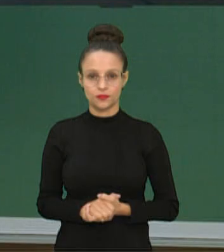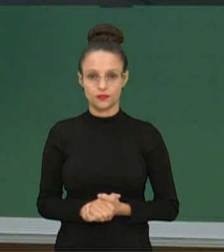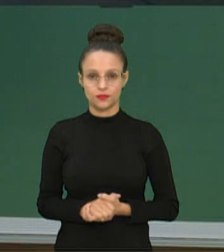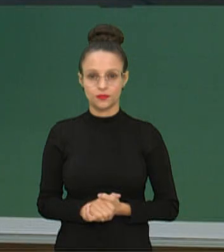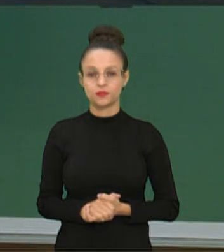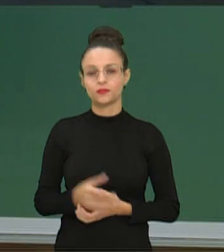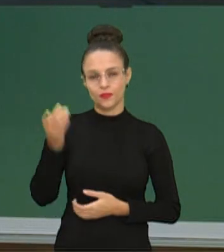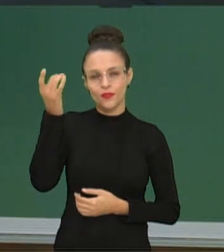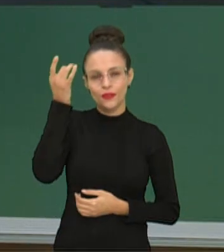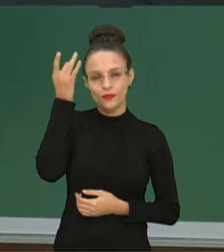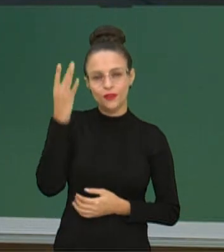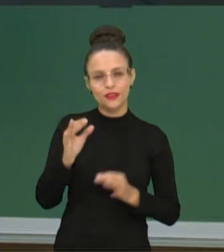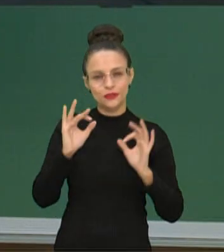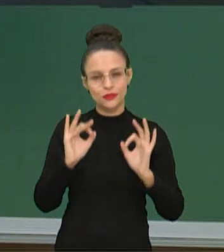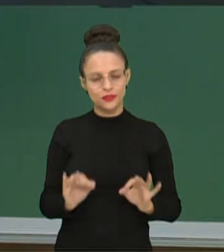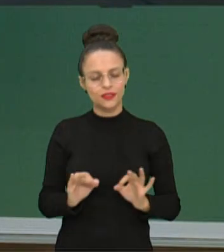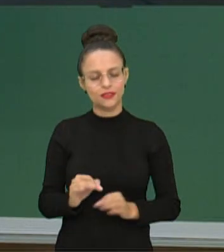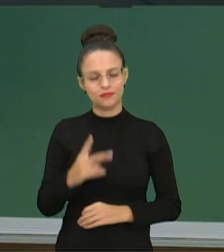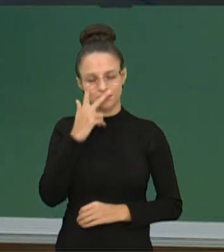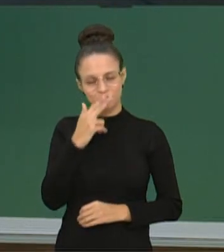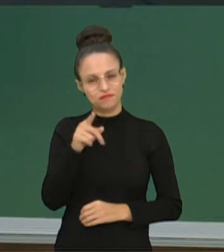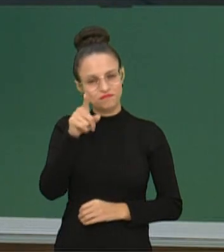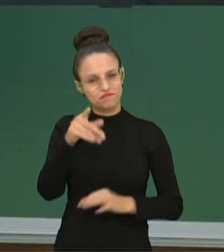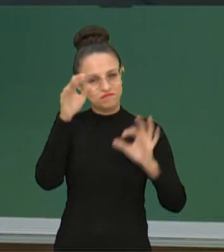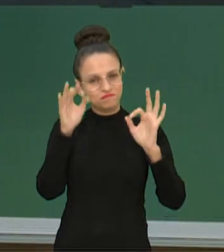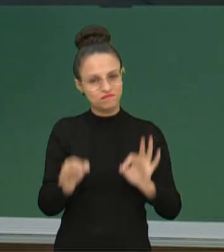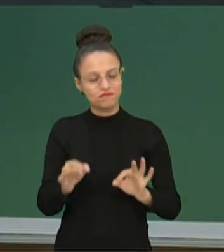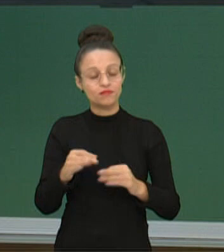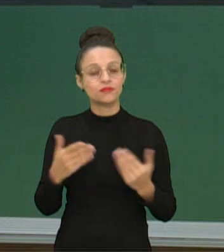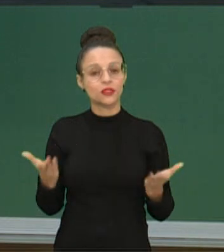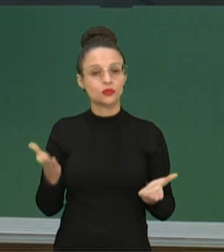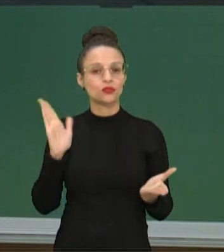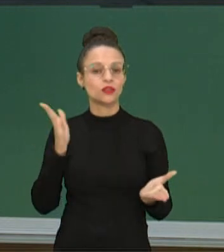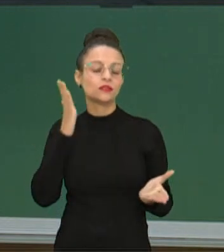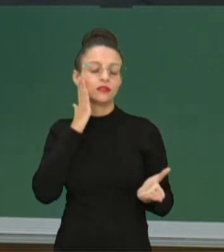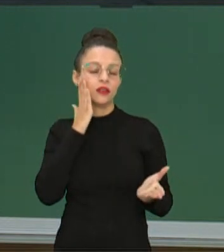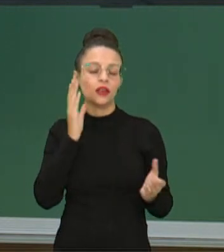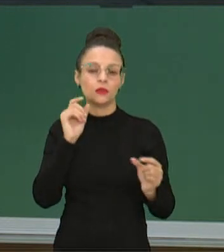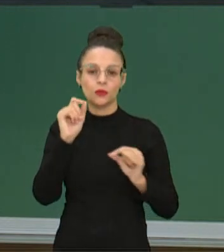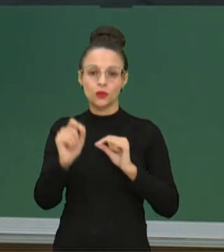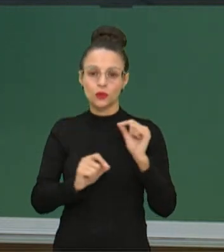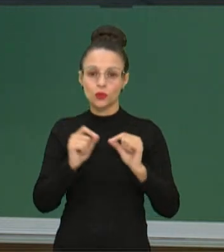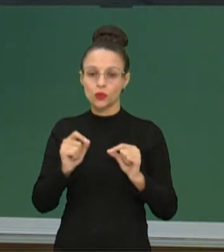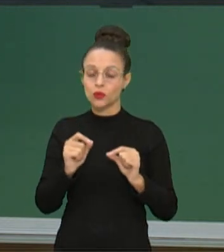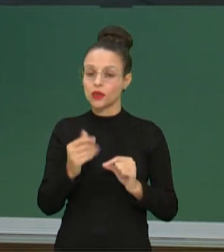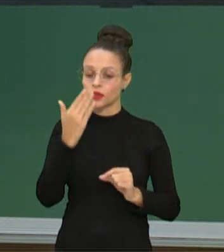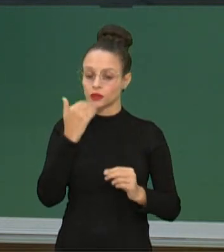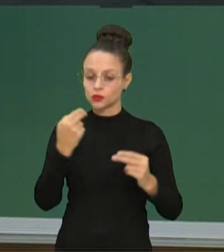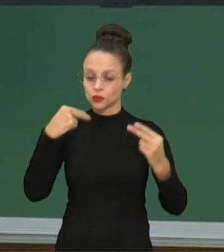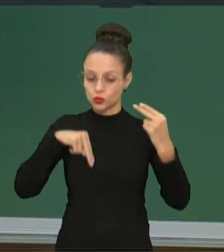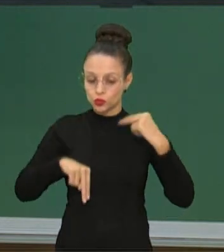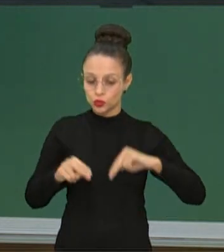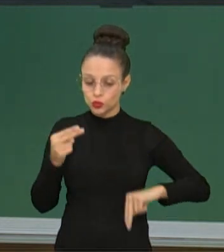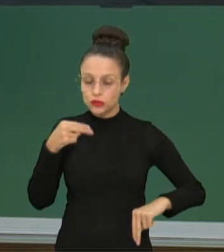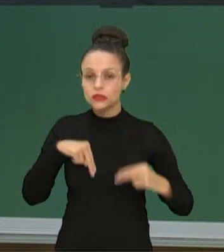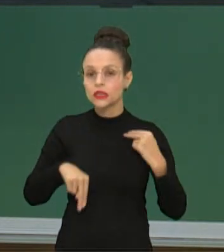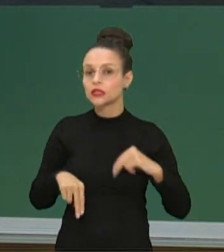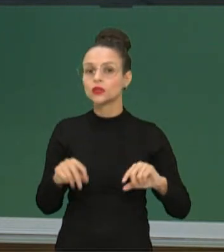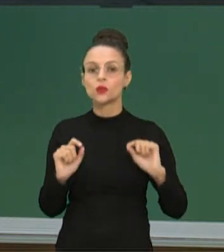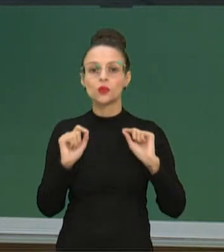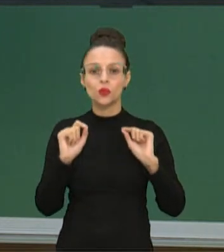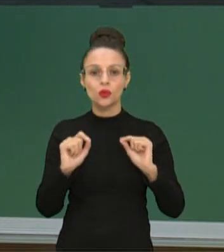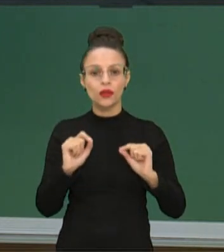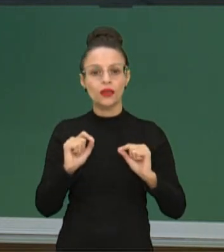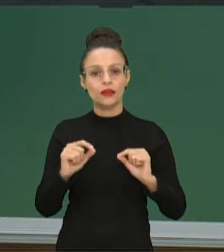Foi bem fácil, né? Aposto que você lembrou. Então, a gente sabe já que os nutrientes que existem nos alimentos são divididos